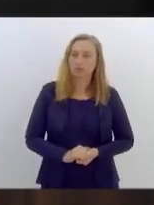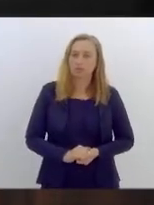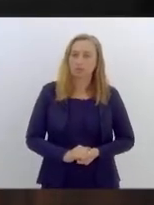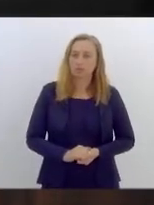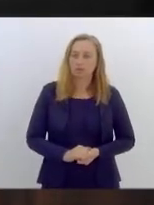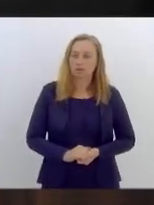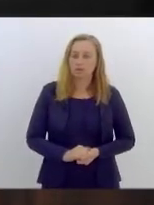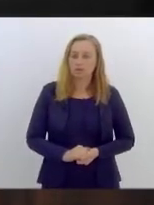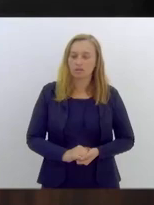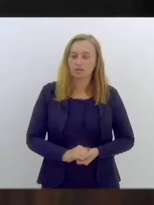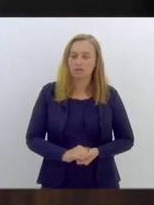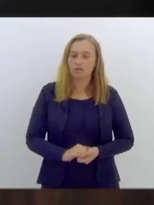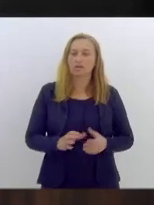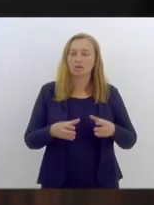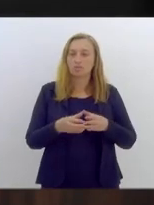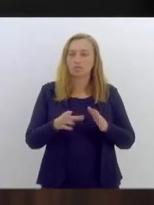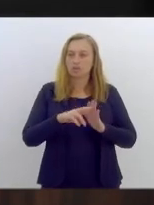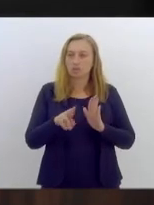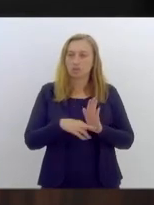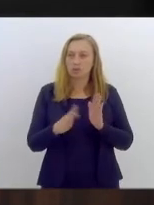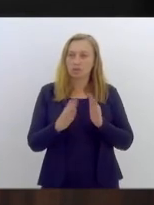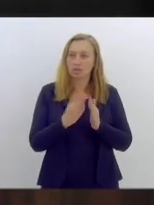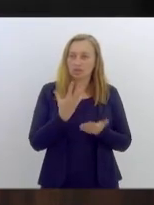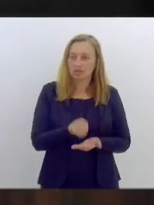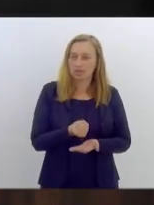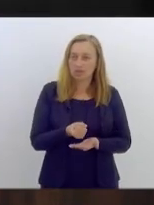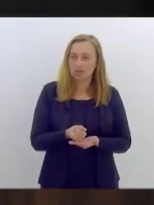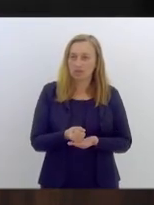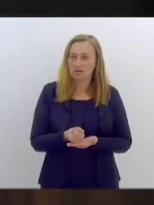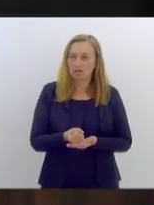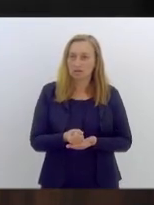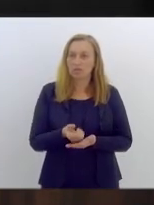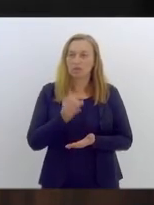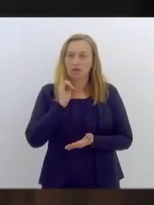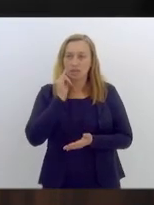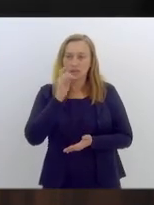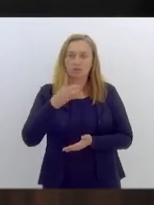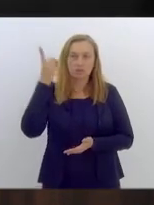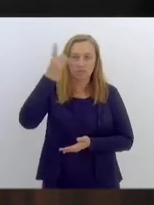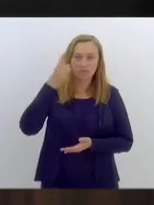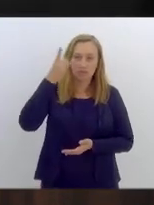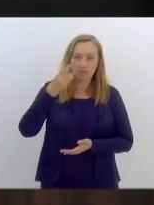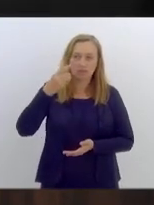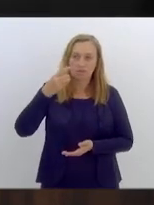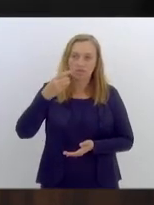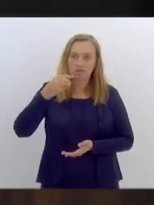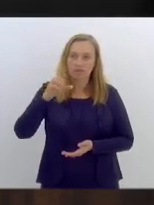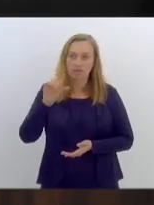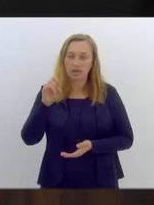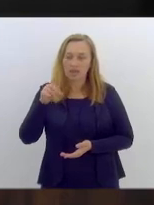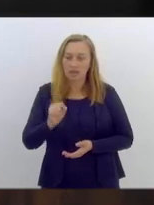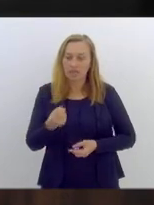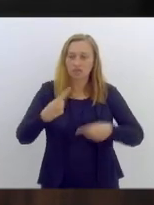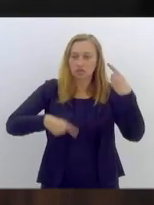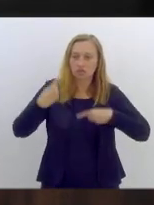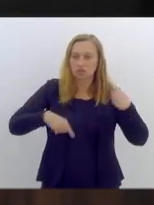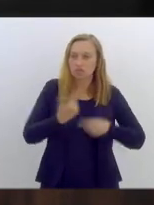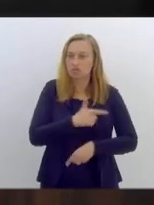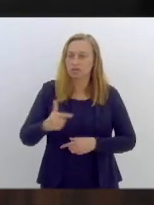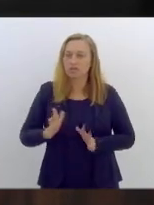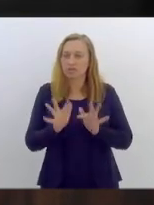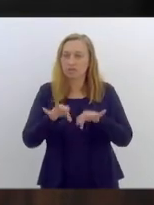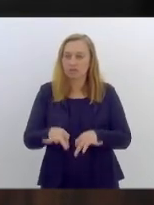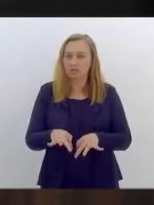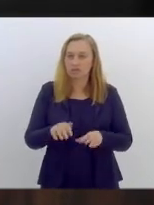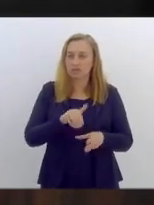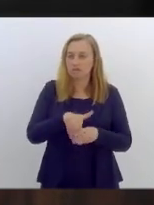TJRJ, parecer da Comissão de Normas Eternas e Proposições Externas Favoráveis. Relator, deputado Márcio Canella. Em discussão, não havendo quem queira discutir,